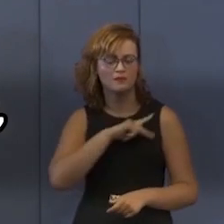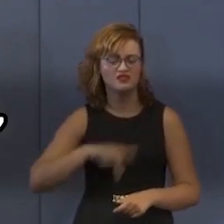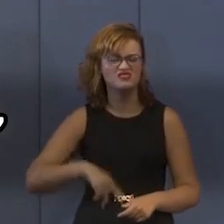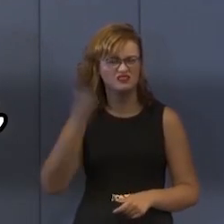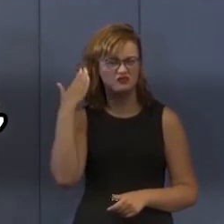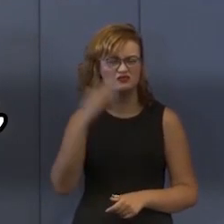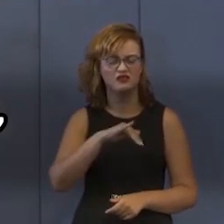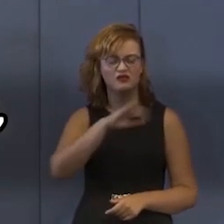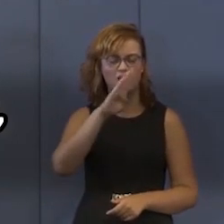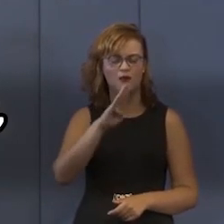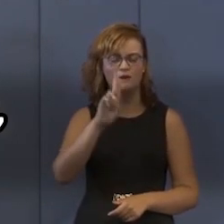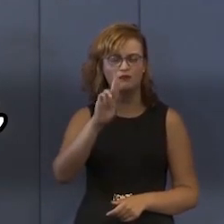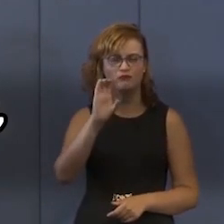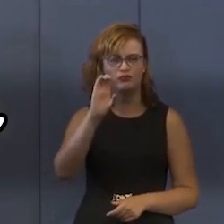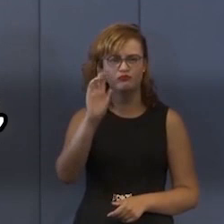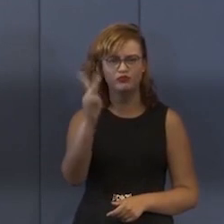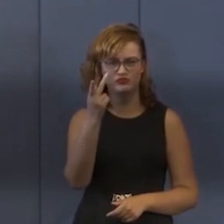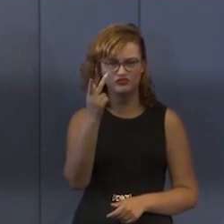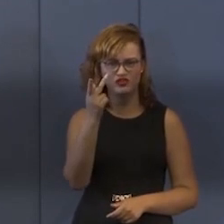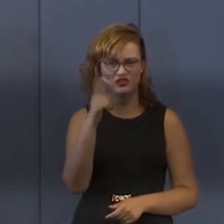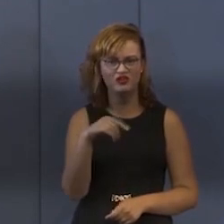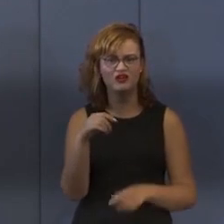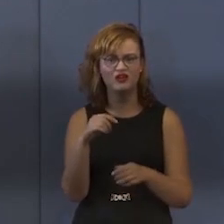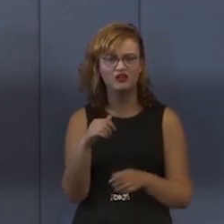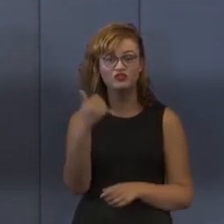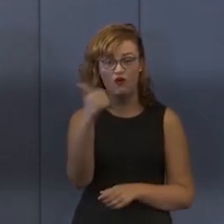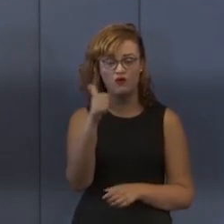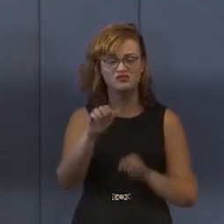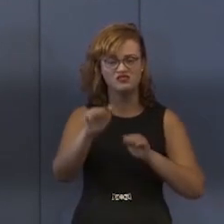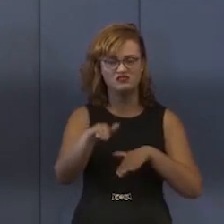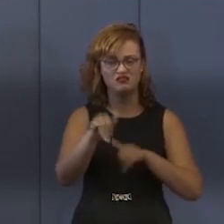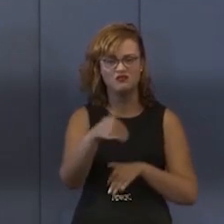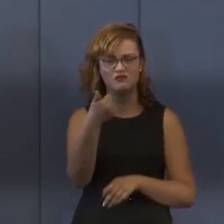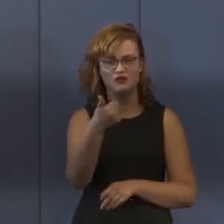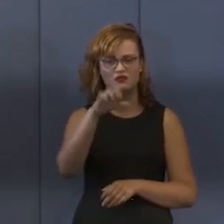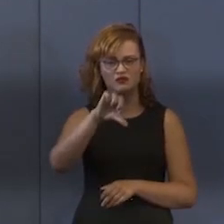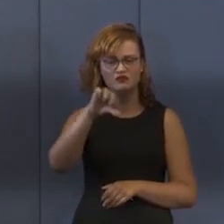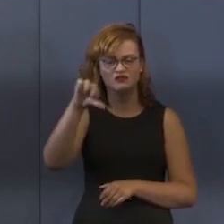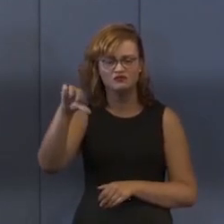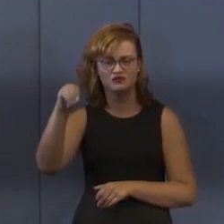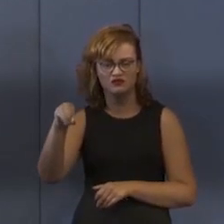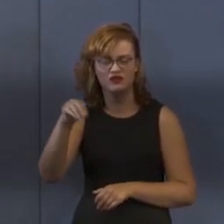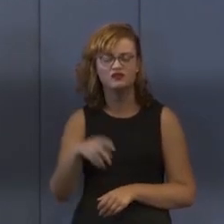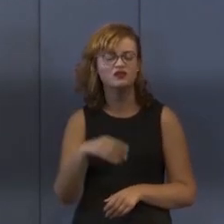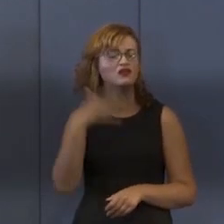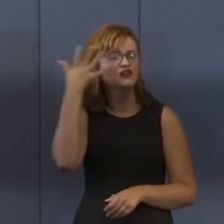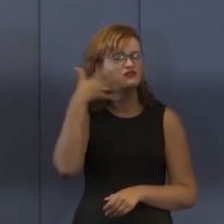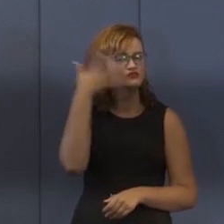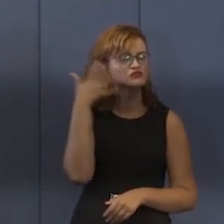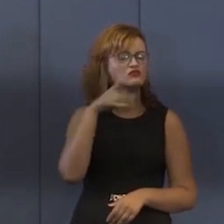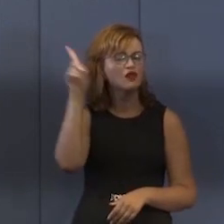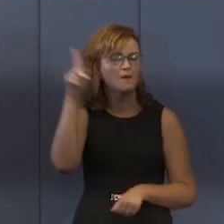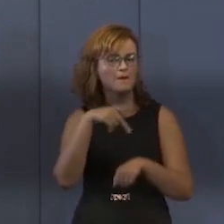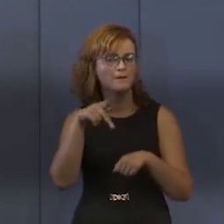em 1990, em 11 de setembro de 1990, o George Bush fez um discurso